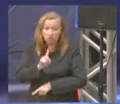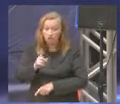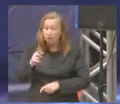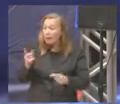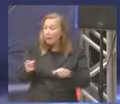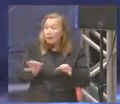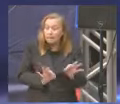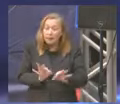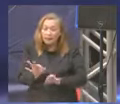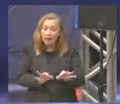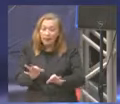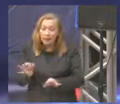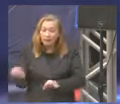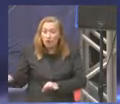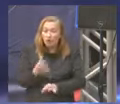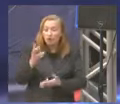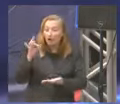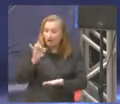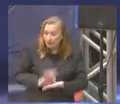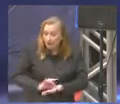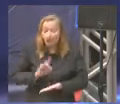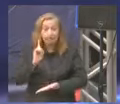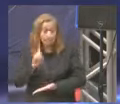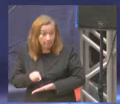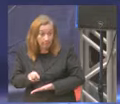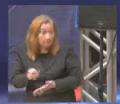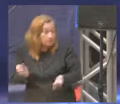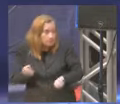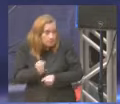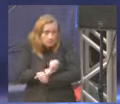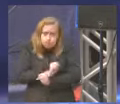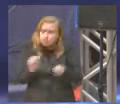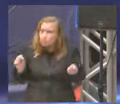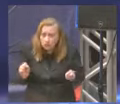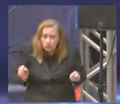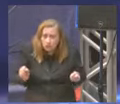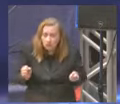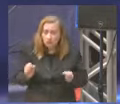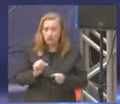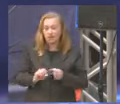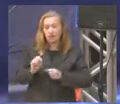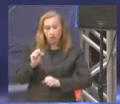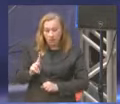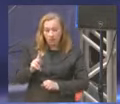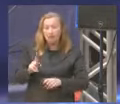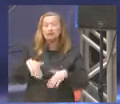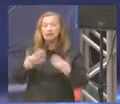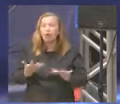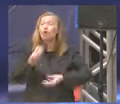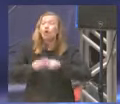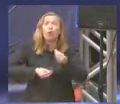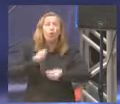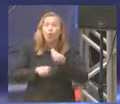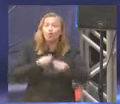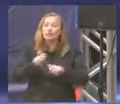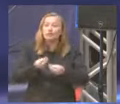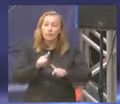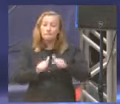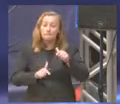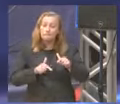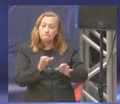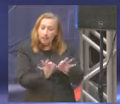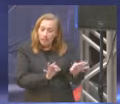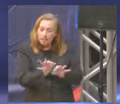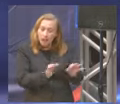para essa nova realidade, né? É impossível você fazer isso, ok? Então, como é que você prepara esse jovem